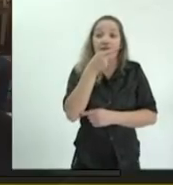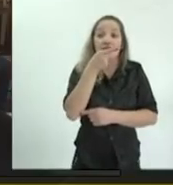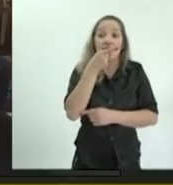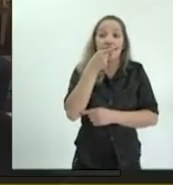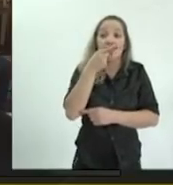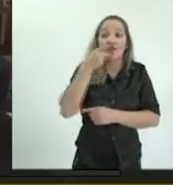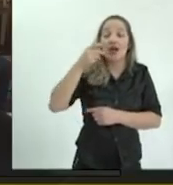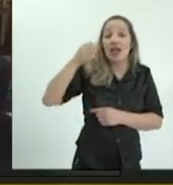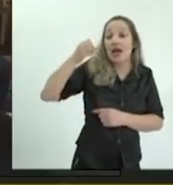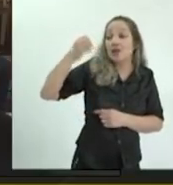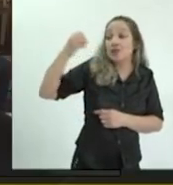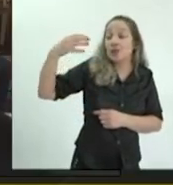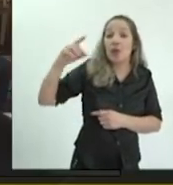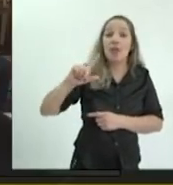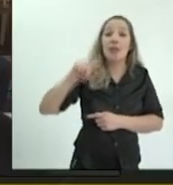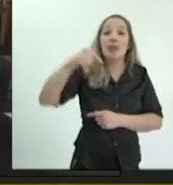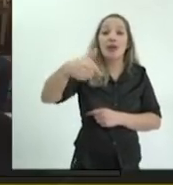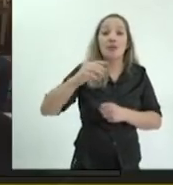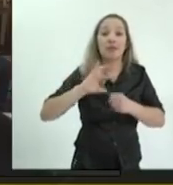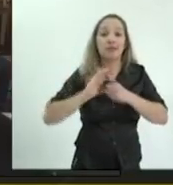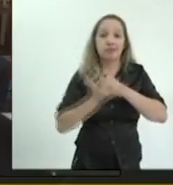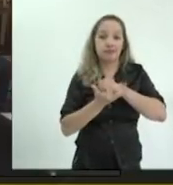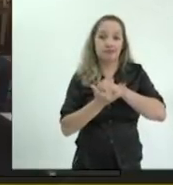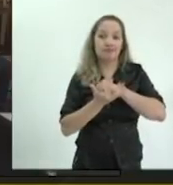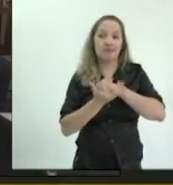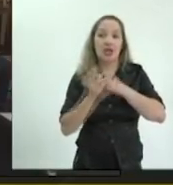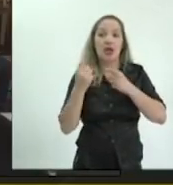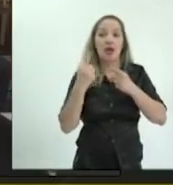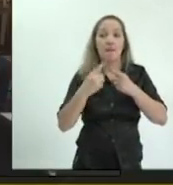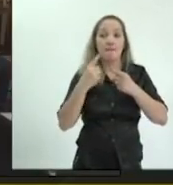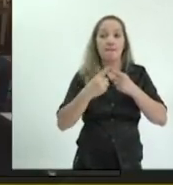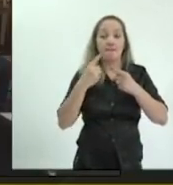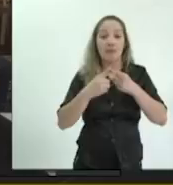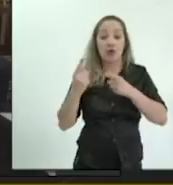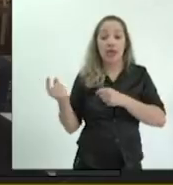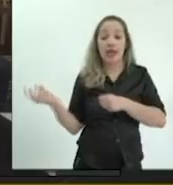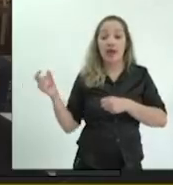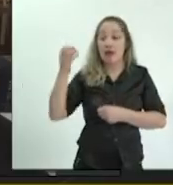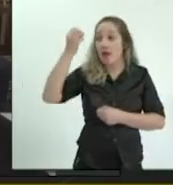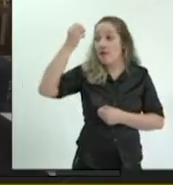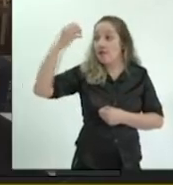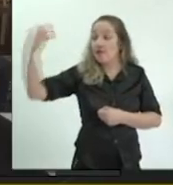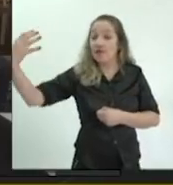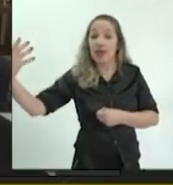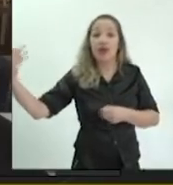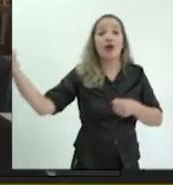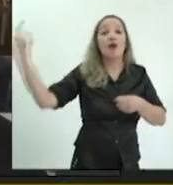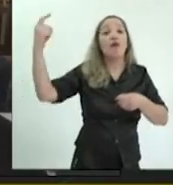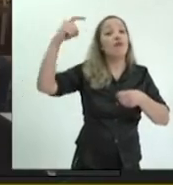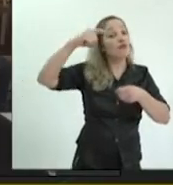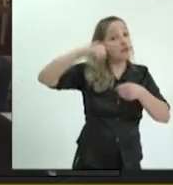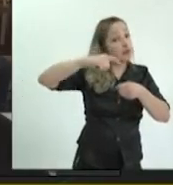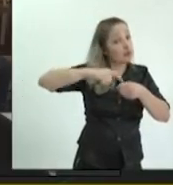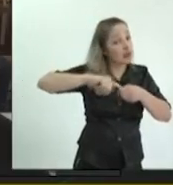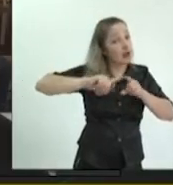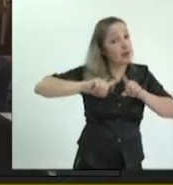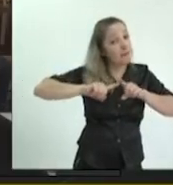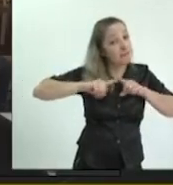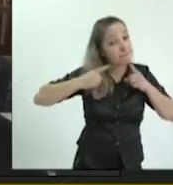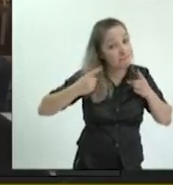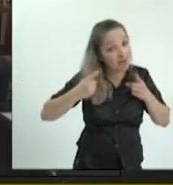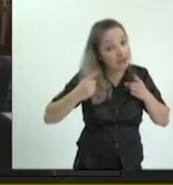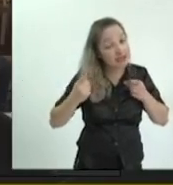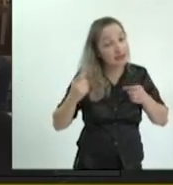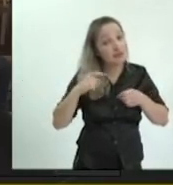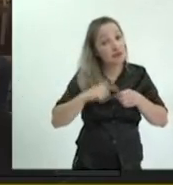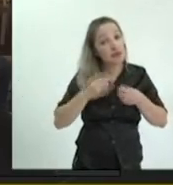destino durante o coronavírus, porque as viagens vão retomar, óbvio, com casos mais controlados, mas as viagens vão retomar e provavelmente ainda